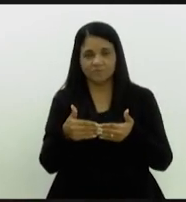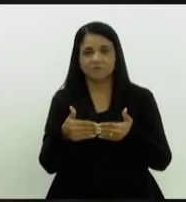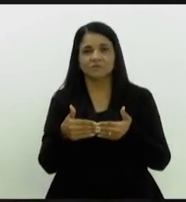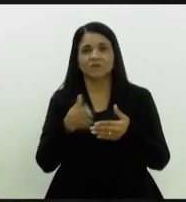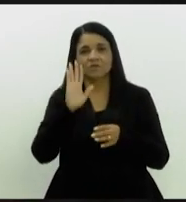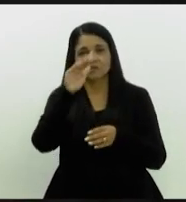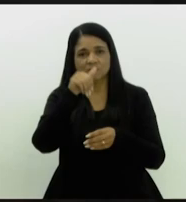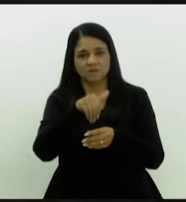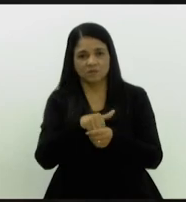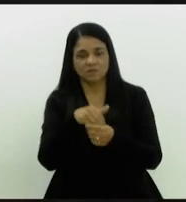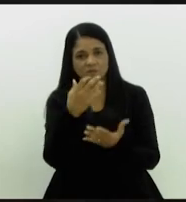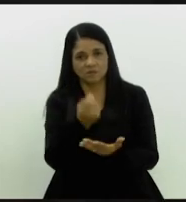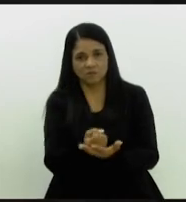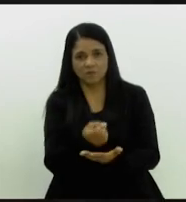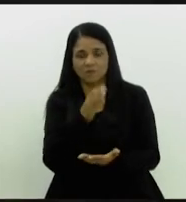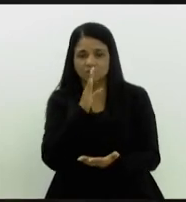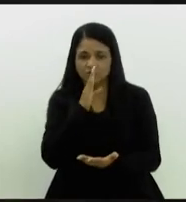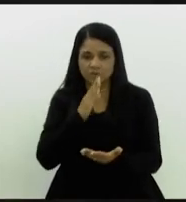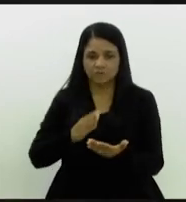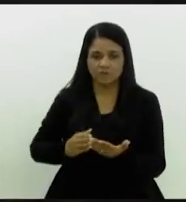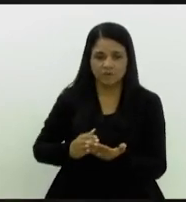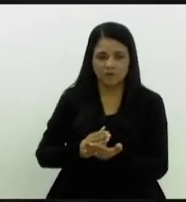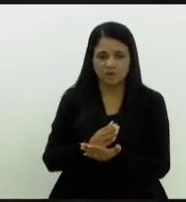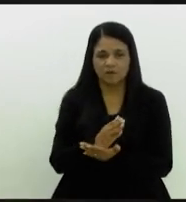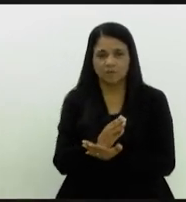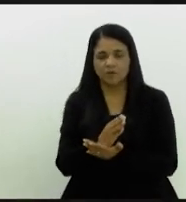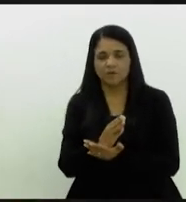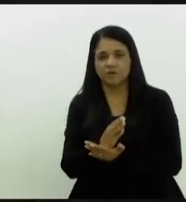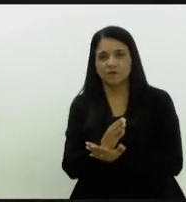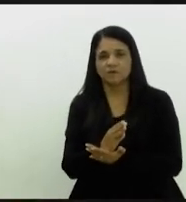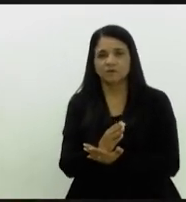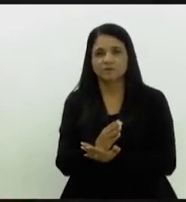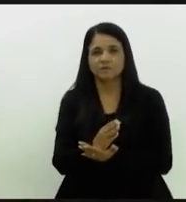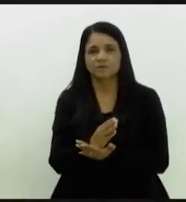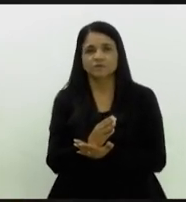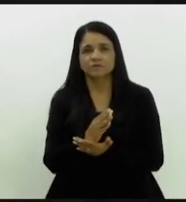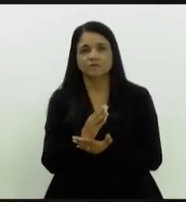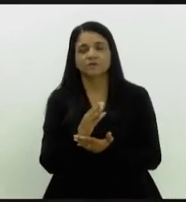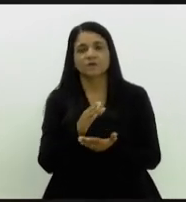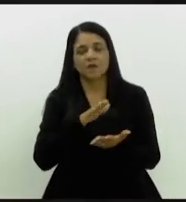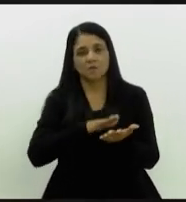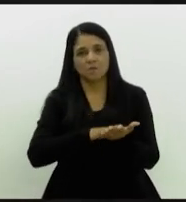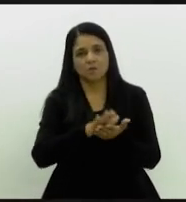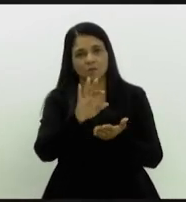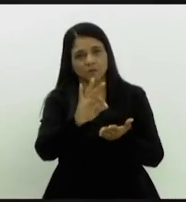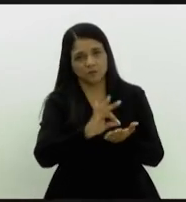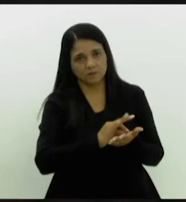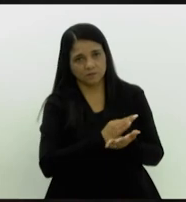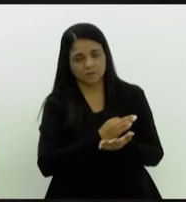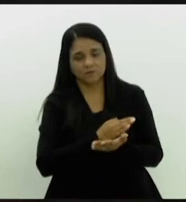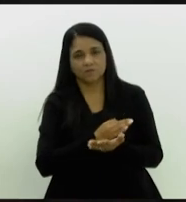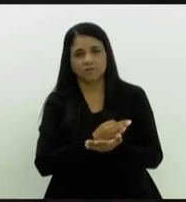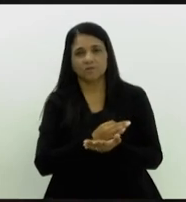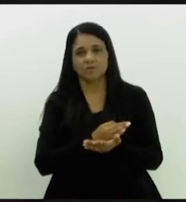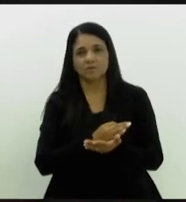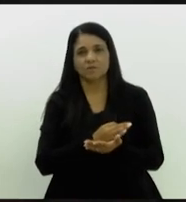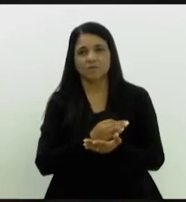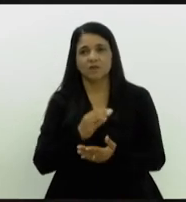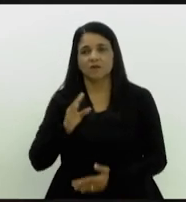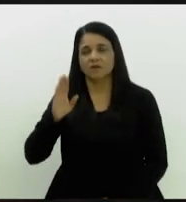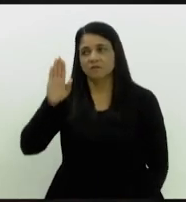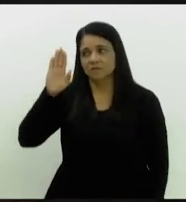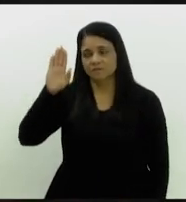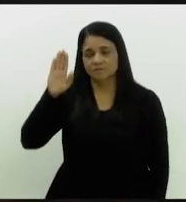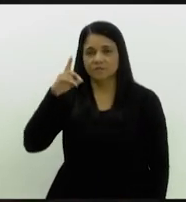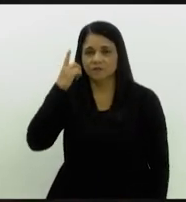Em votação, senhores que aprovam, permaneçam como estão. Aprovado, vai a promulgação. Abstenção, deputada Marta